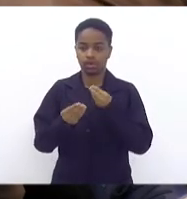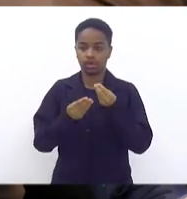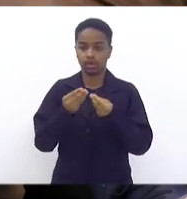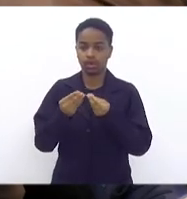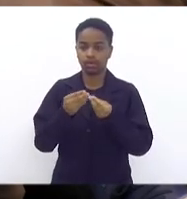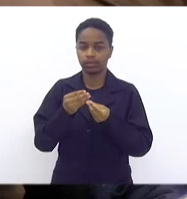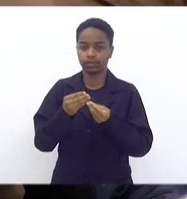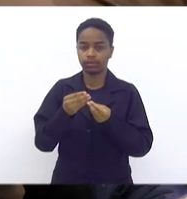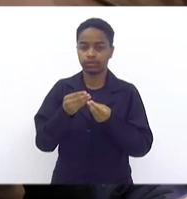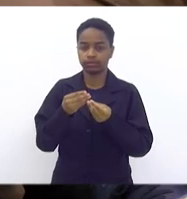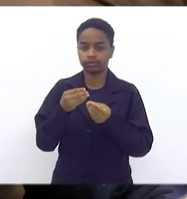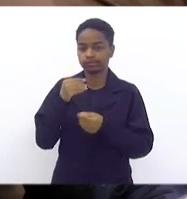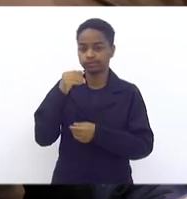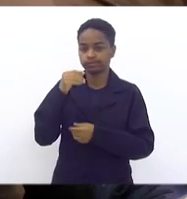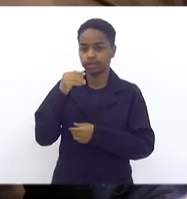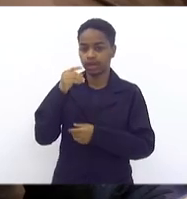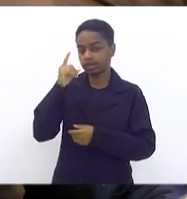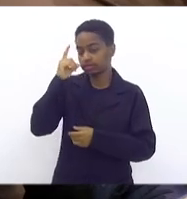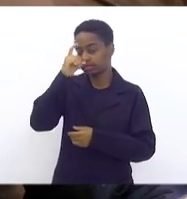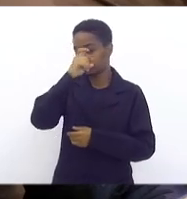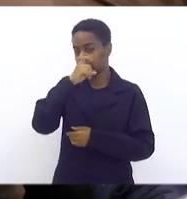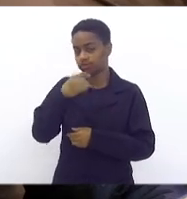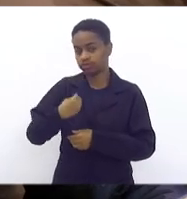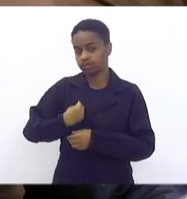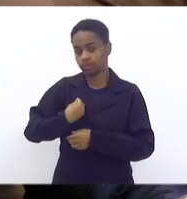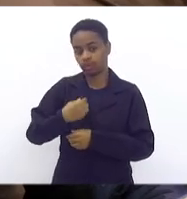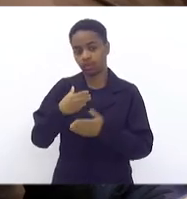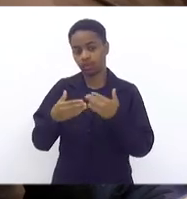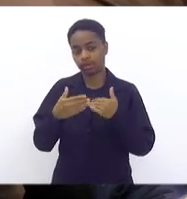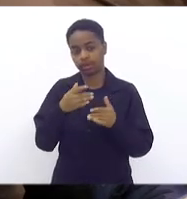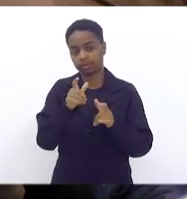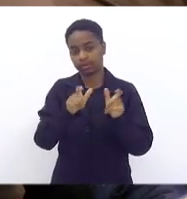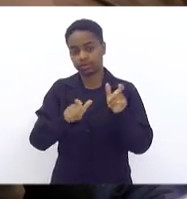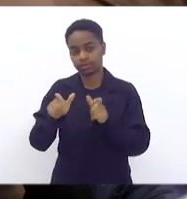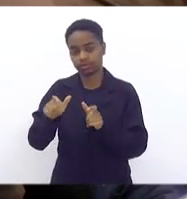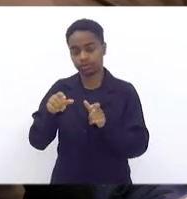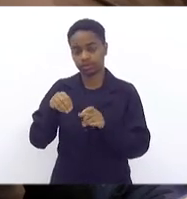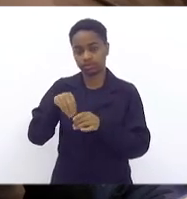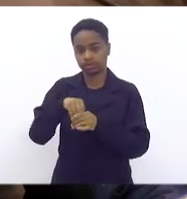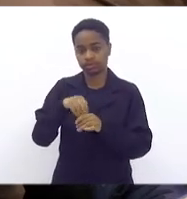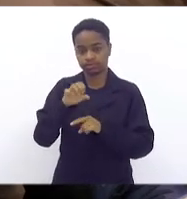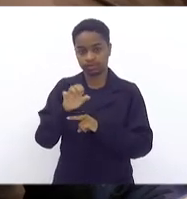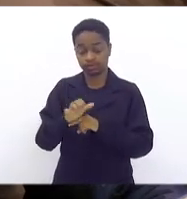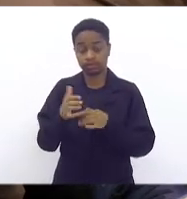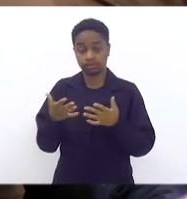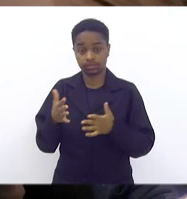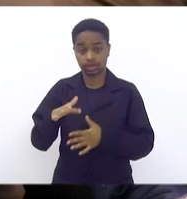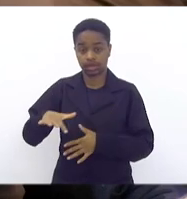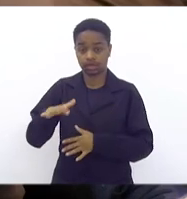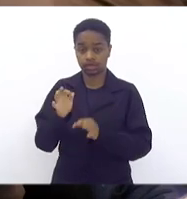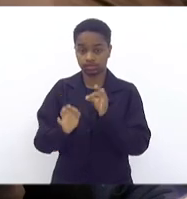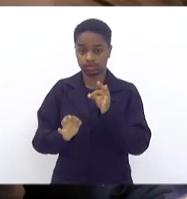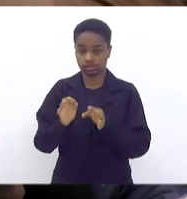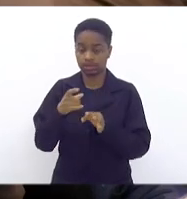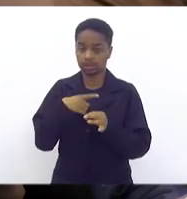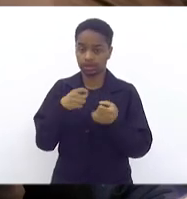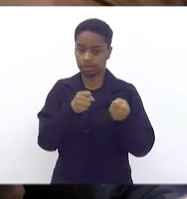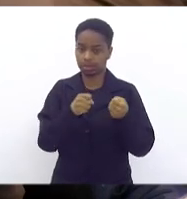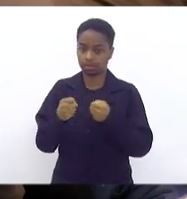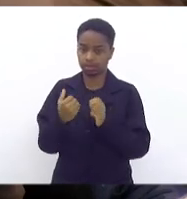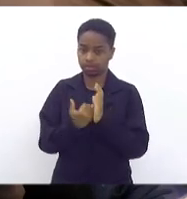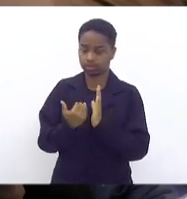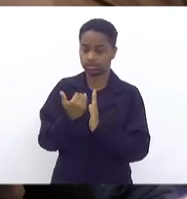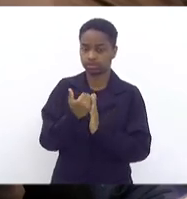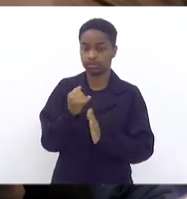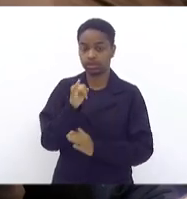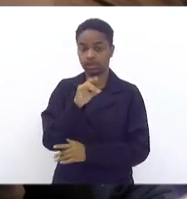qualquer pessoa frente ao estado né isso no sistema de Justiça Criminal tem uma um um poder muito grande o